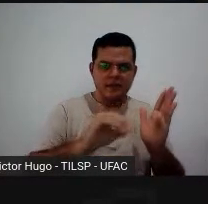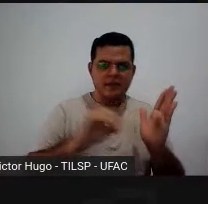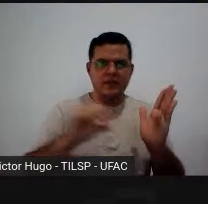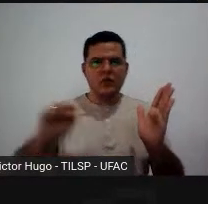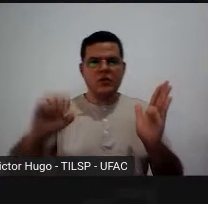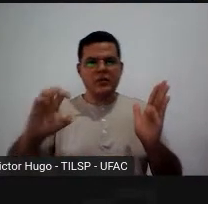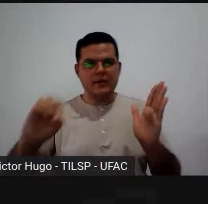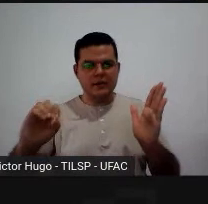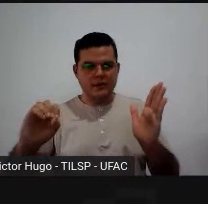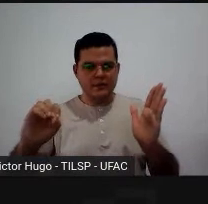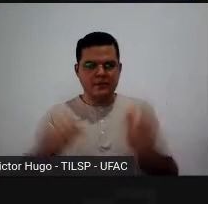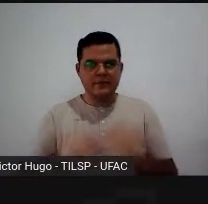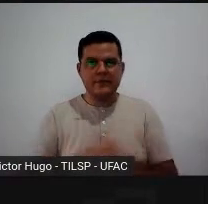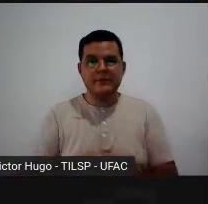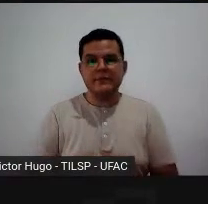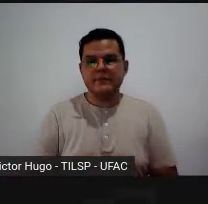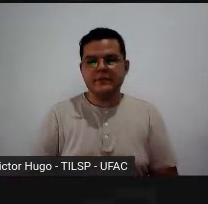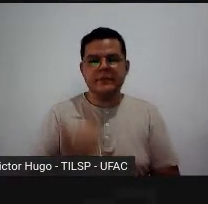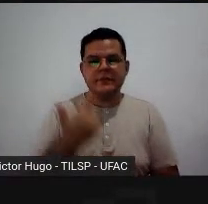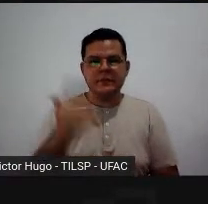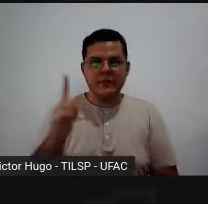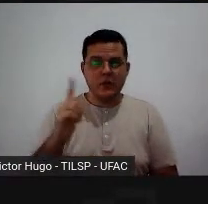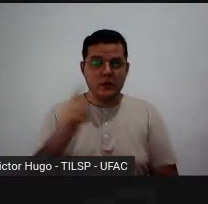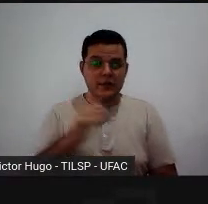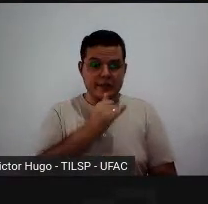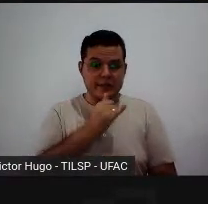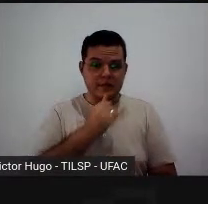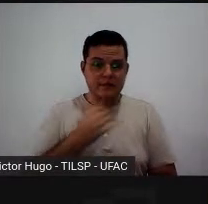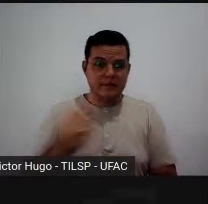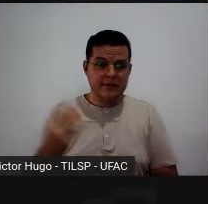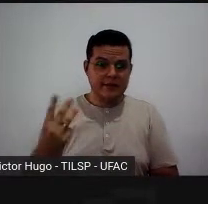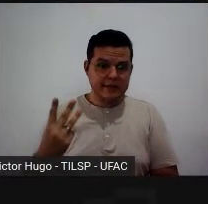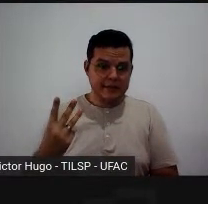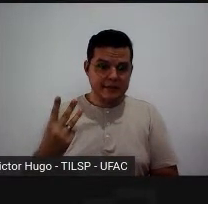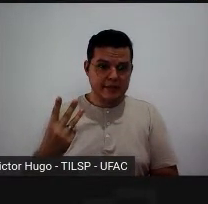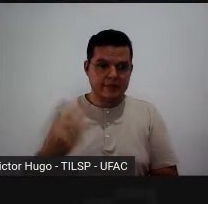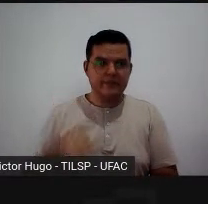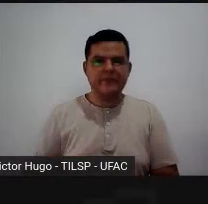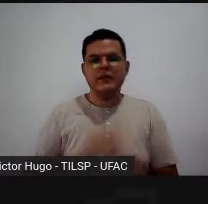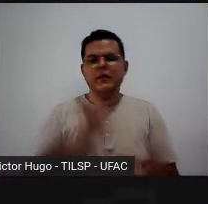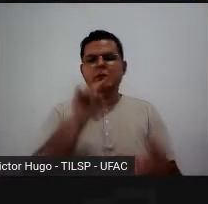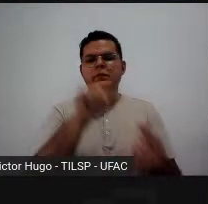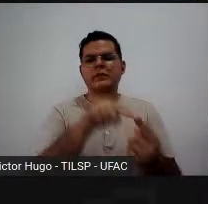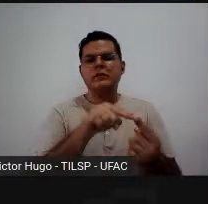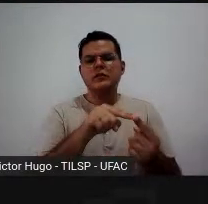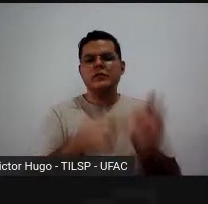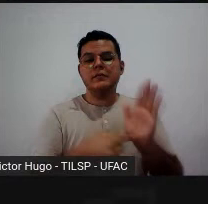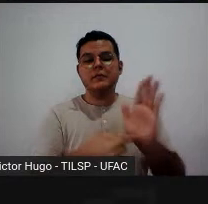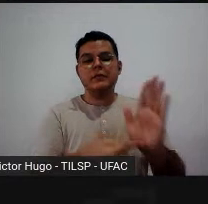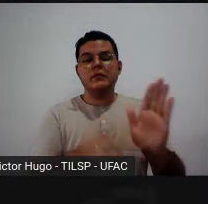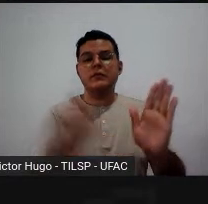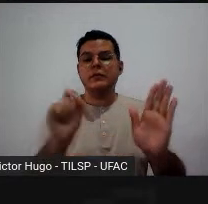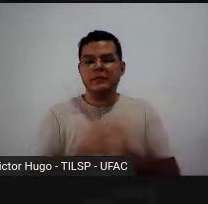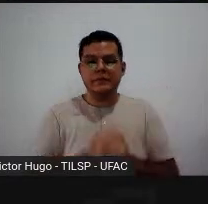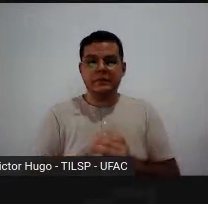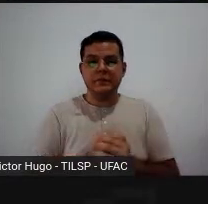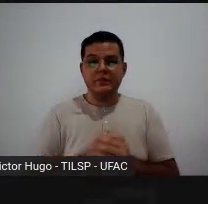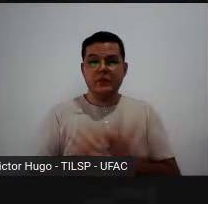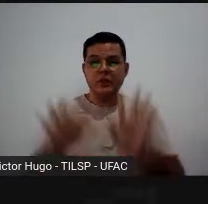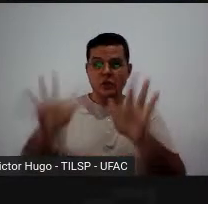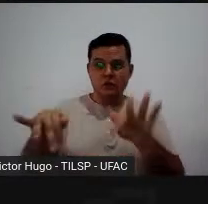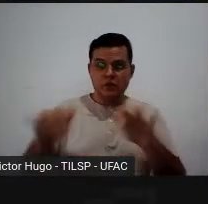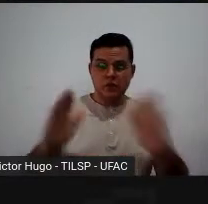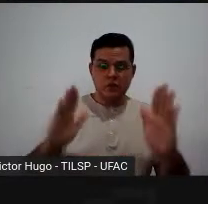Exemplo 3. Nos objetivos, o documento apresenta. Ao término do período, o aluno deverá ser